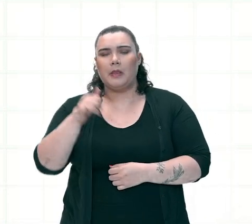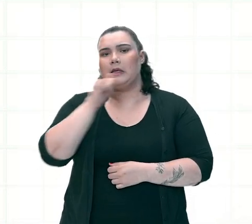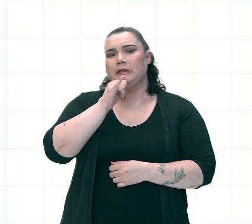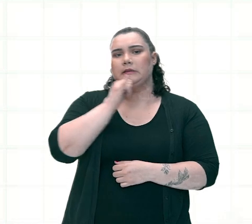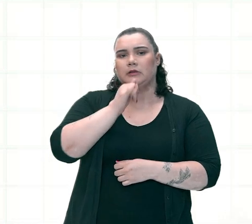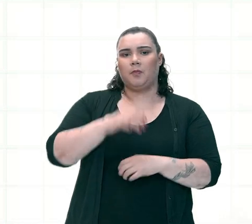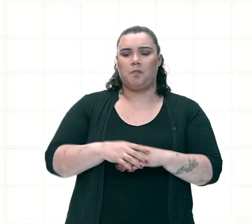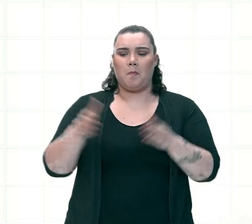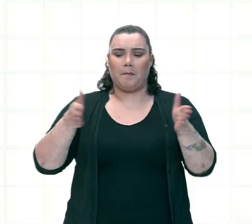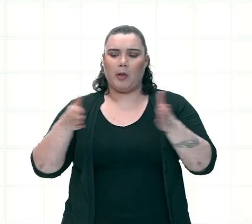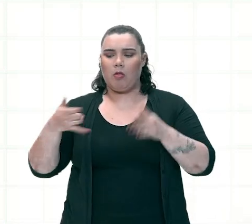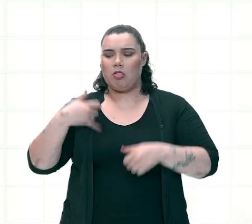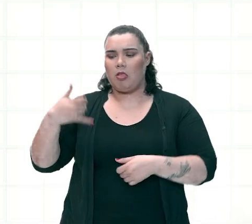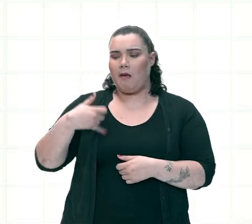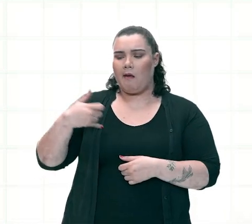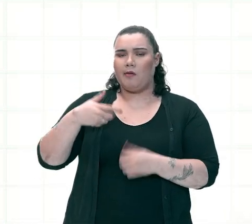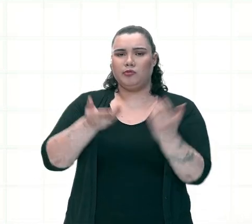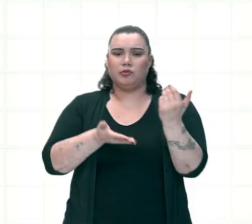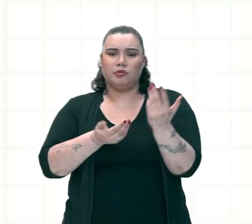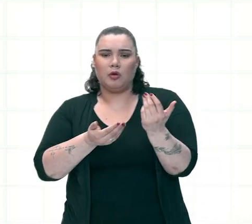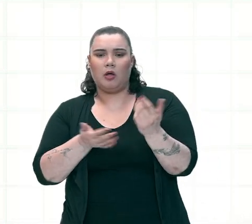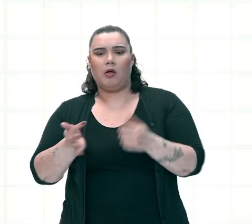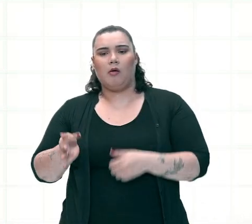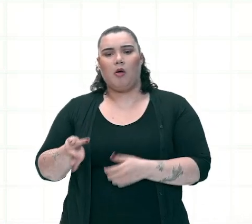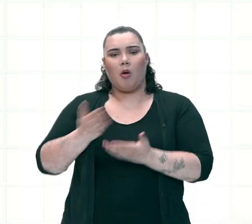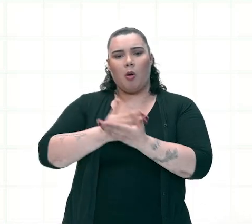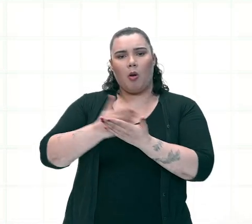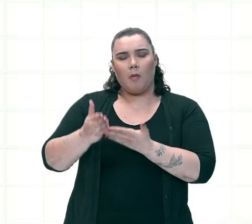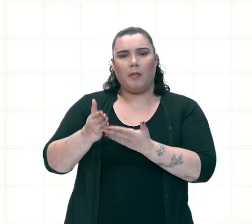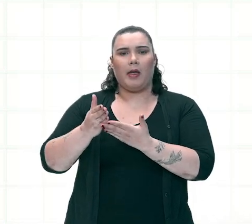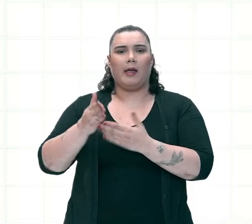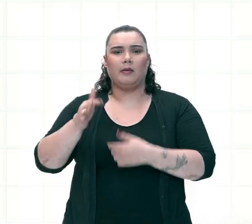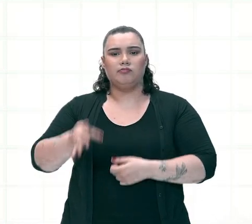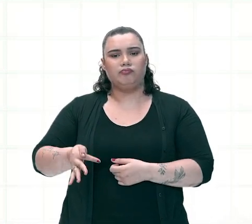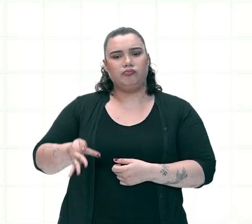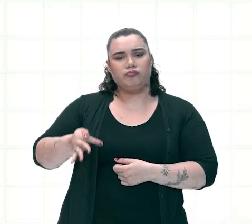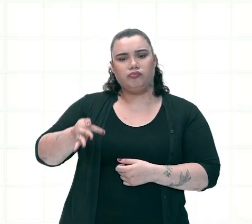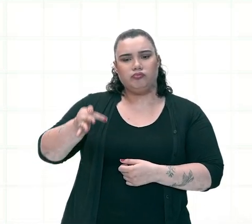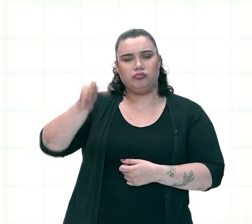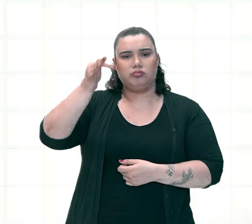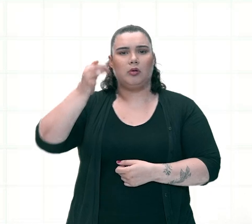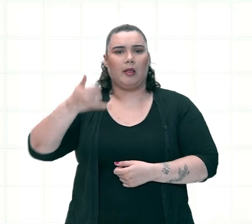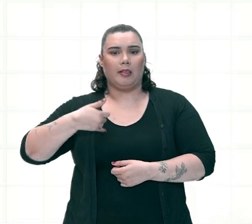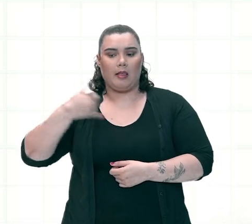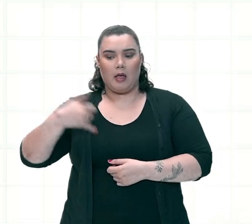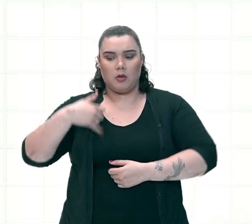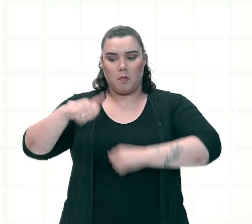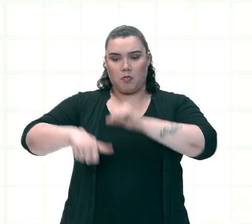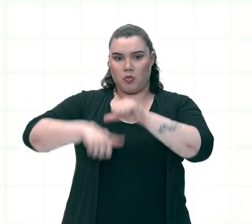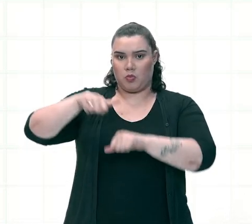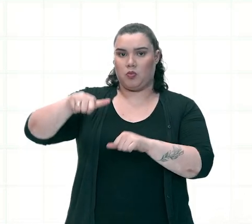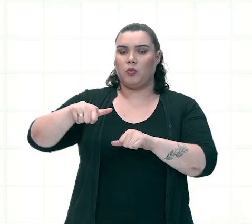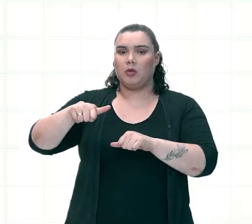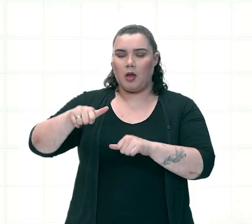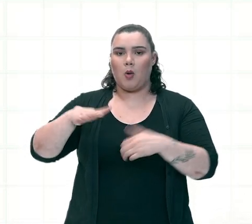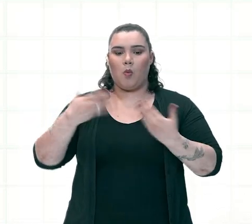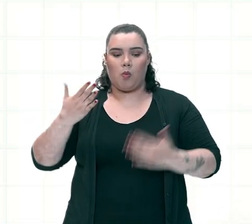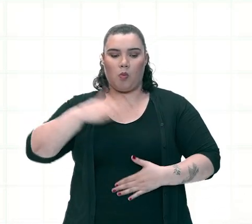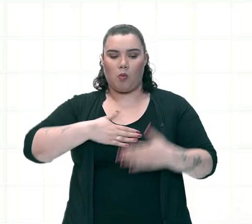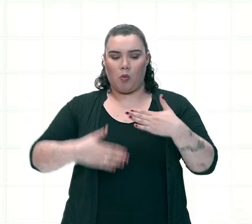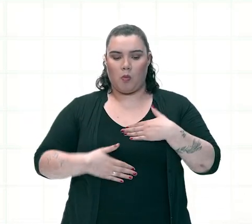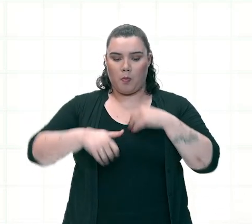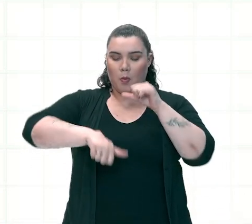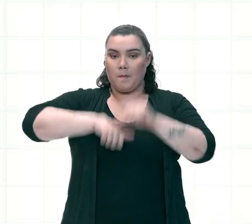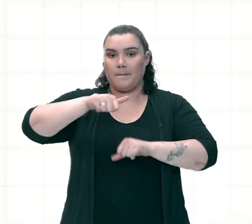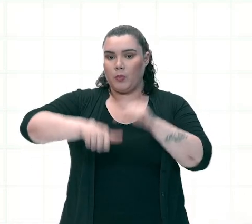da puberdade, né, quando o menino está desenvolvendo, passando ali para a fase da adolescência, por exemplo, essas